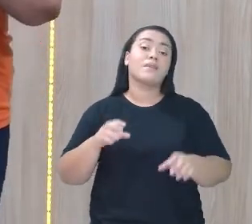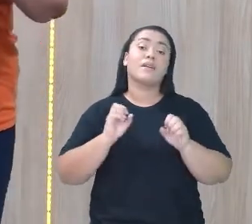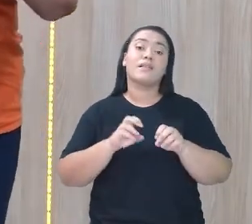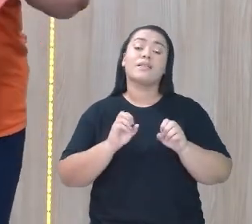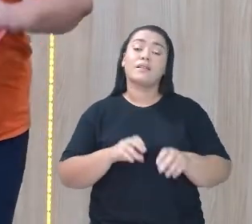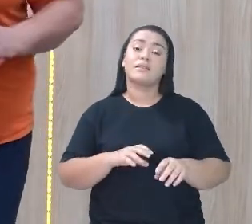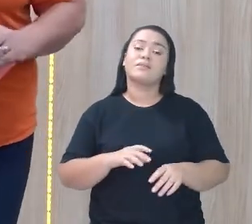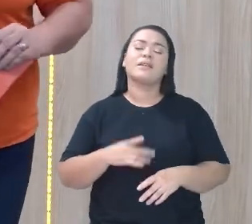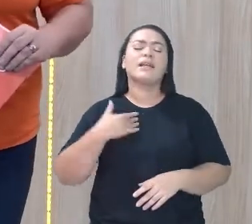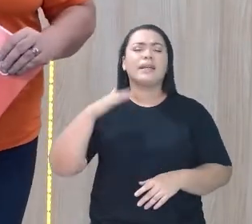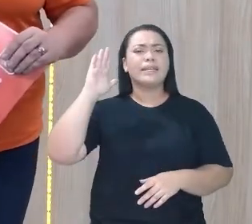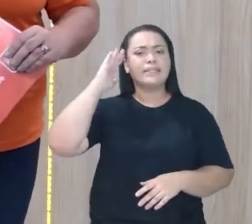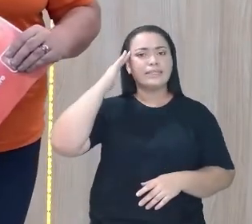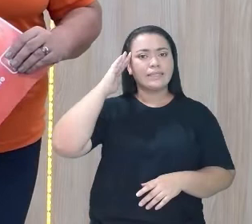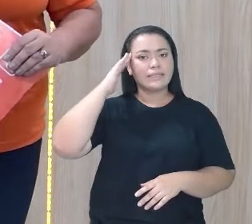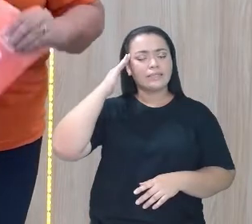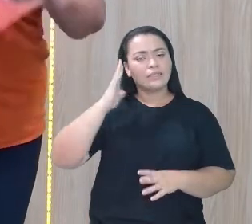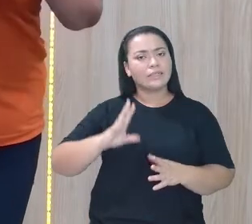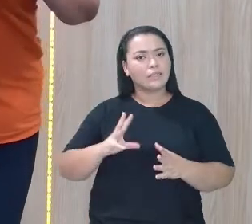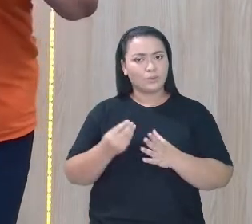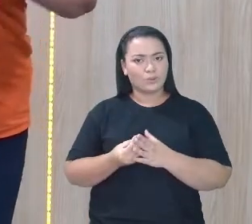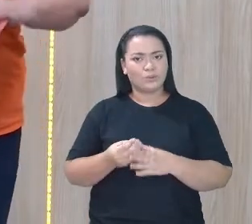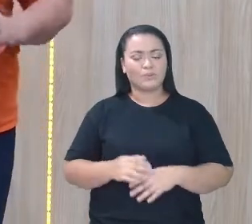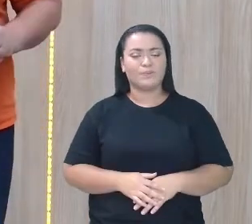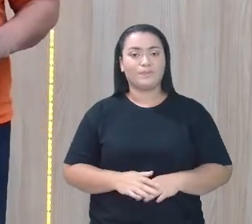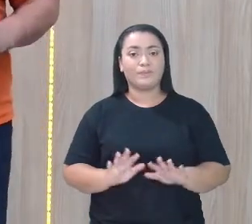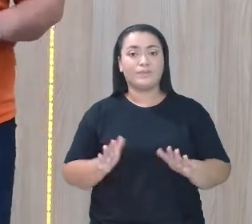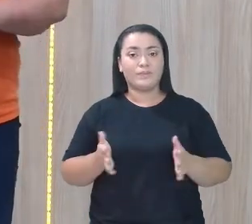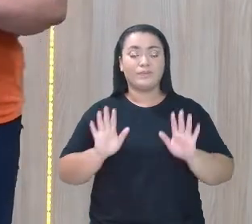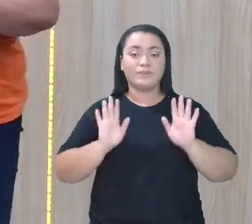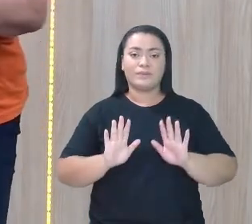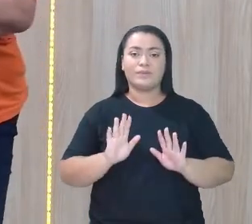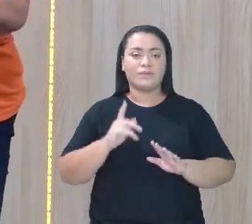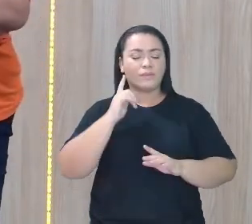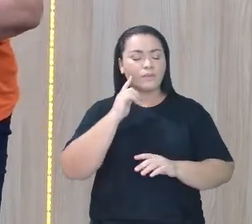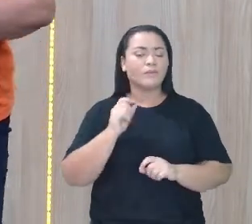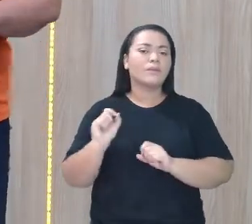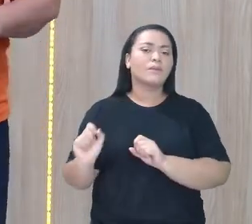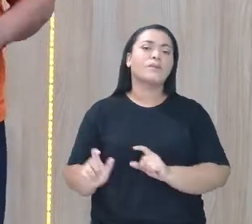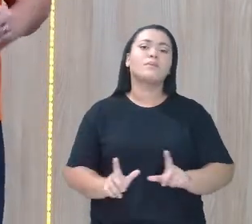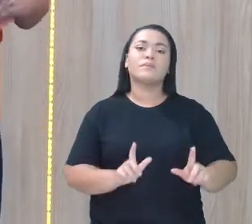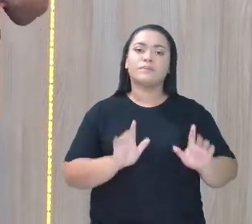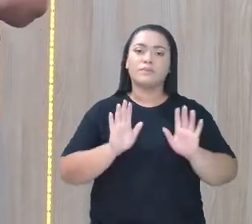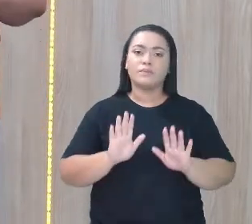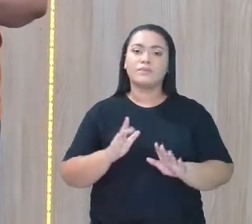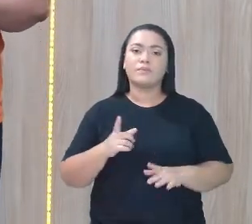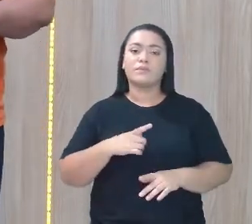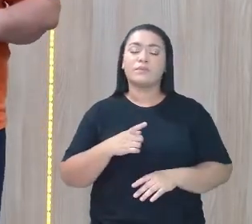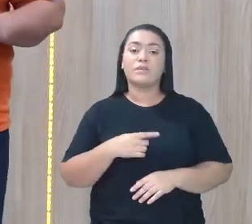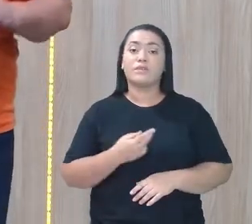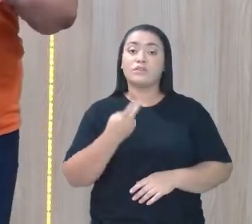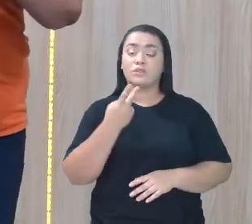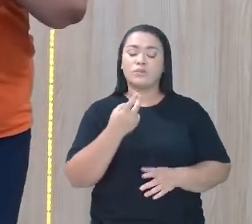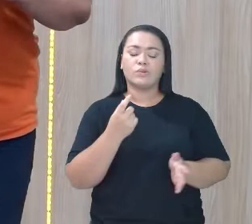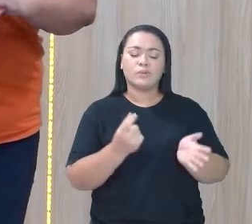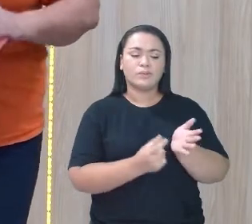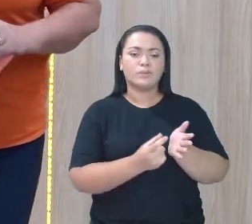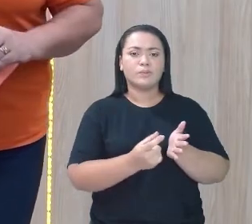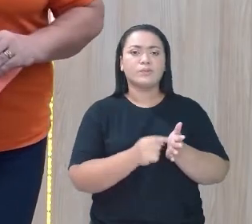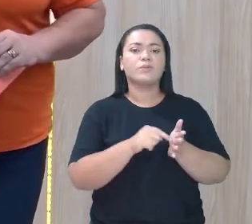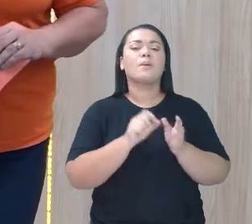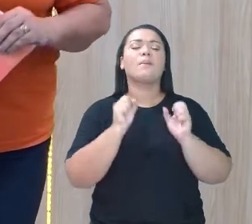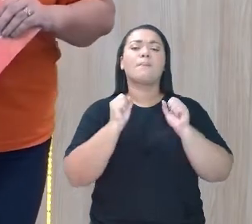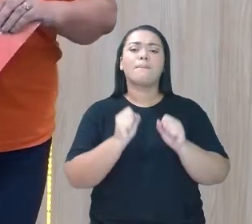aula, compreender isso que a gente está falando. Então, logo, logo, a gente vai colocar aqui 2 QR Codes que vocês